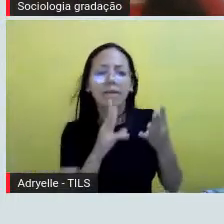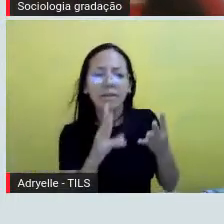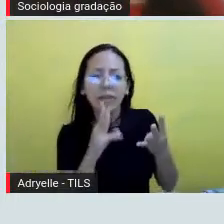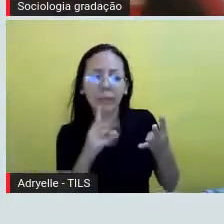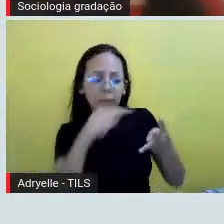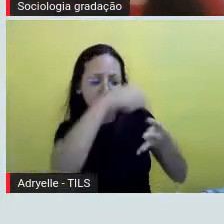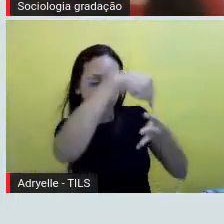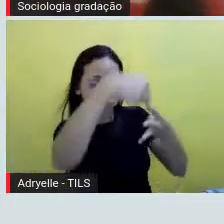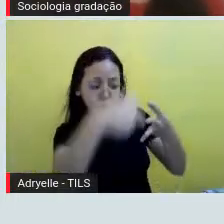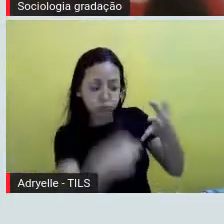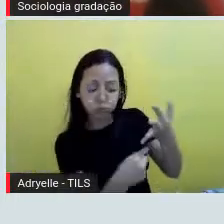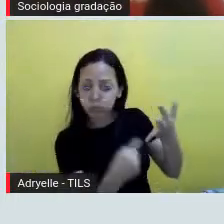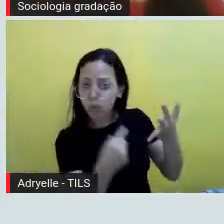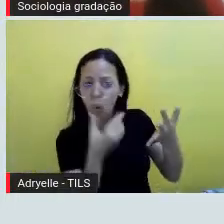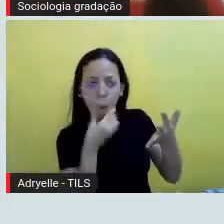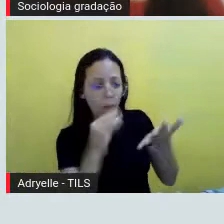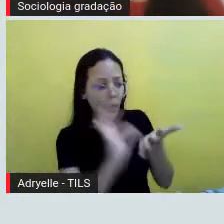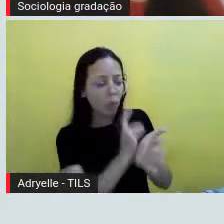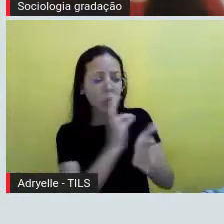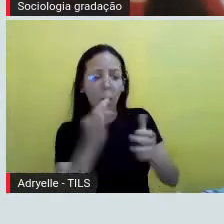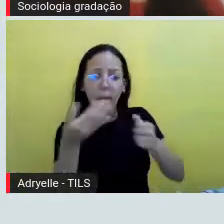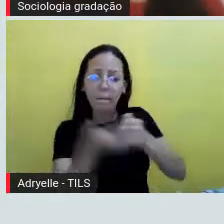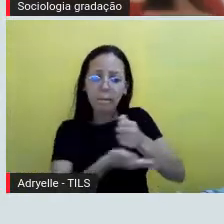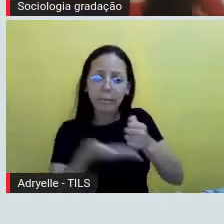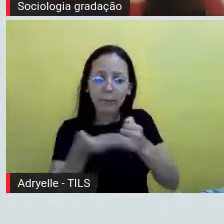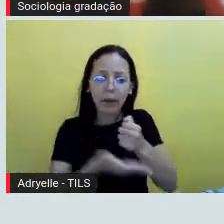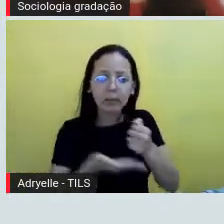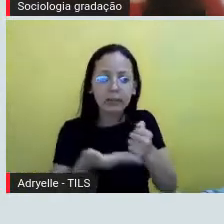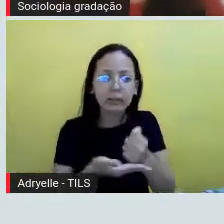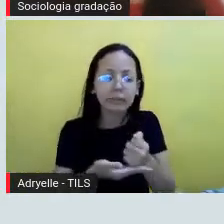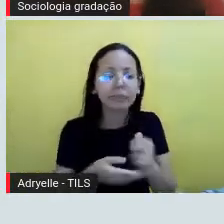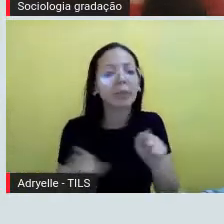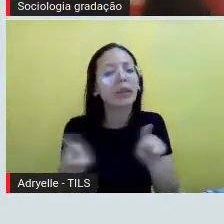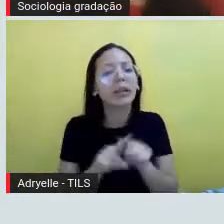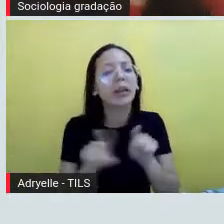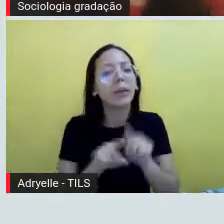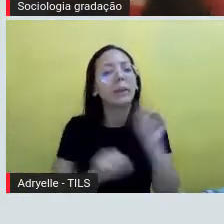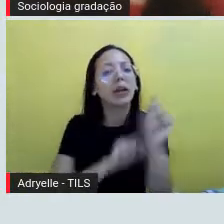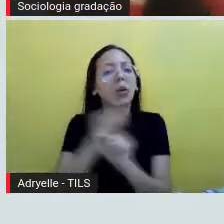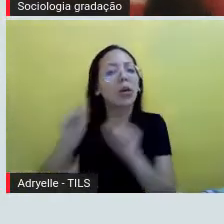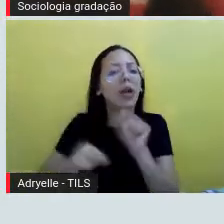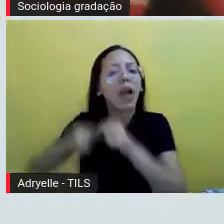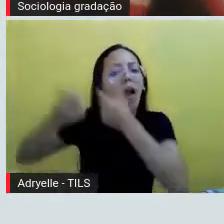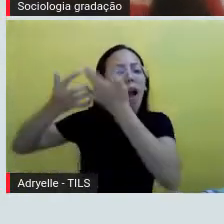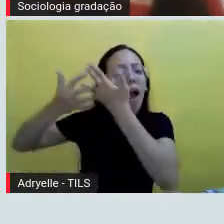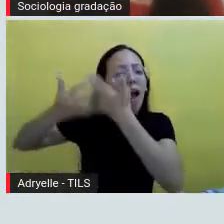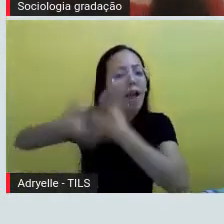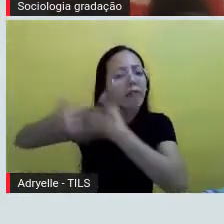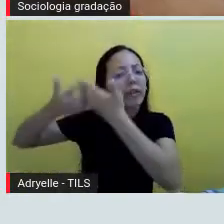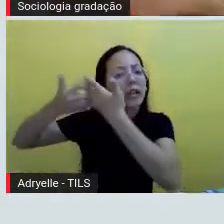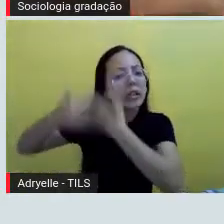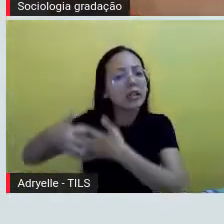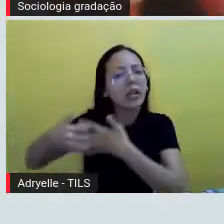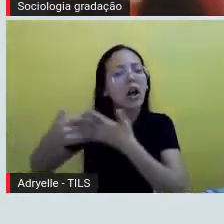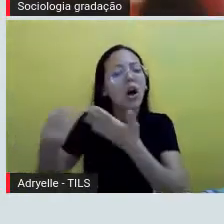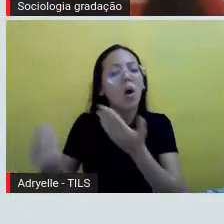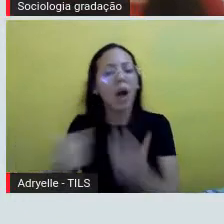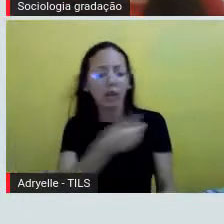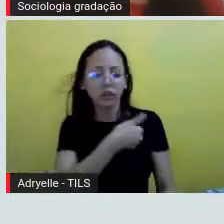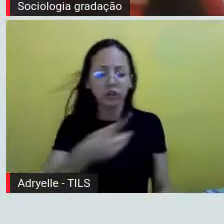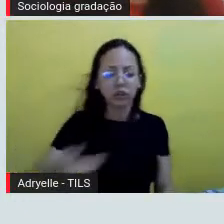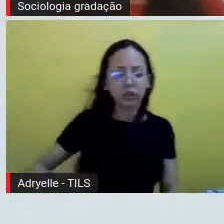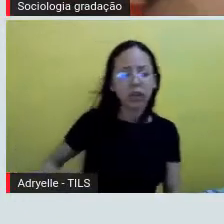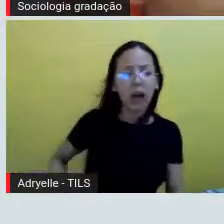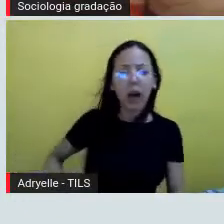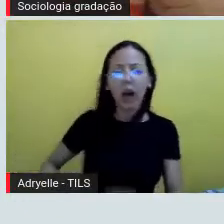tem como base, e também vai fazer essas reflexões das questões de Estado,